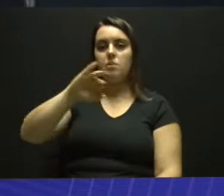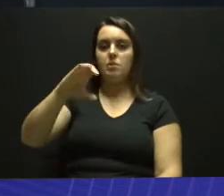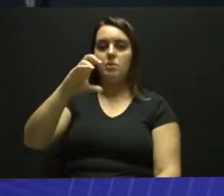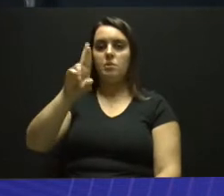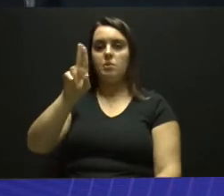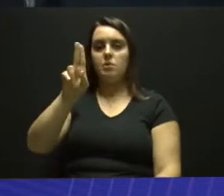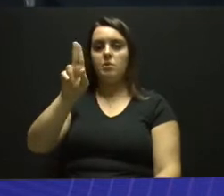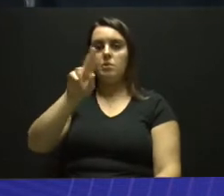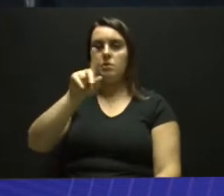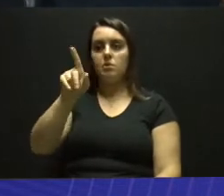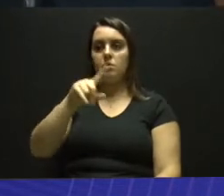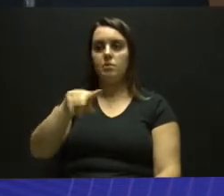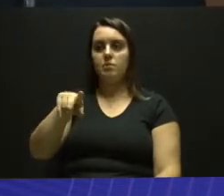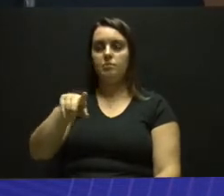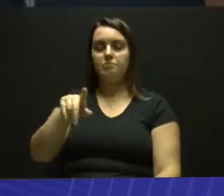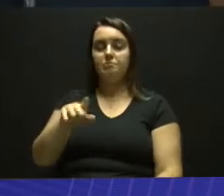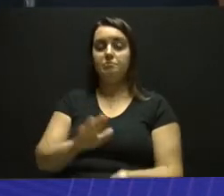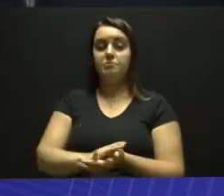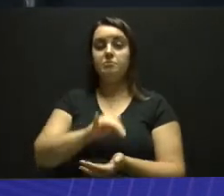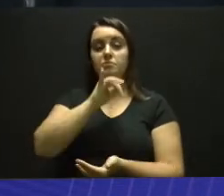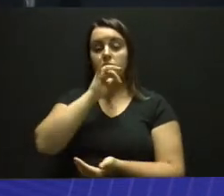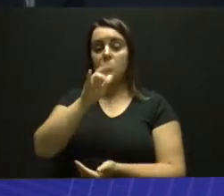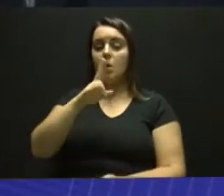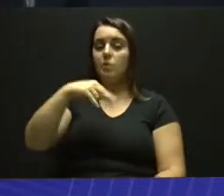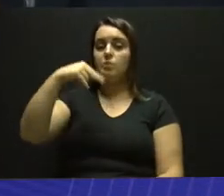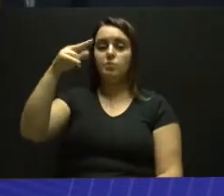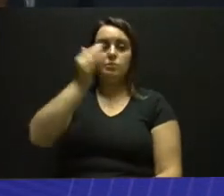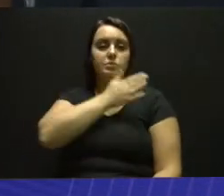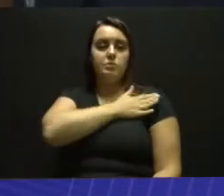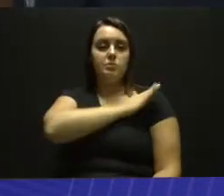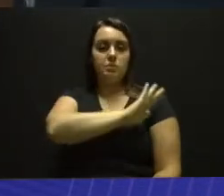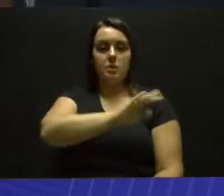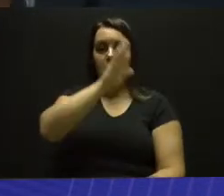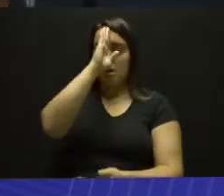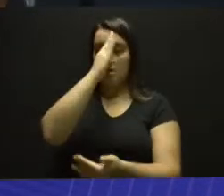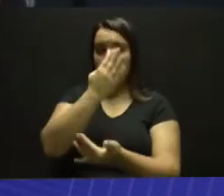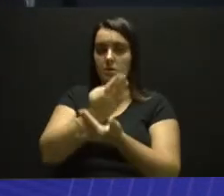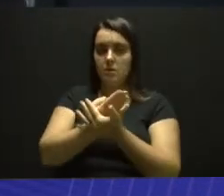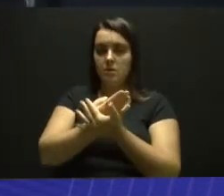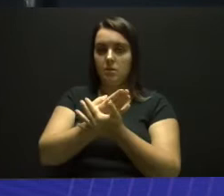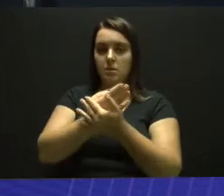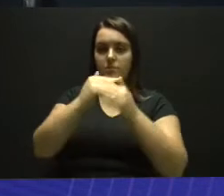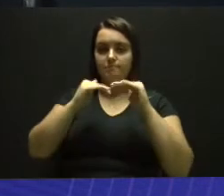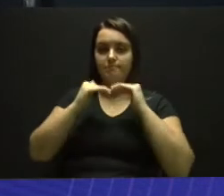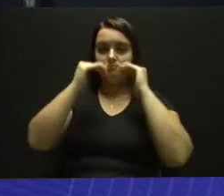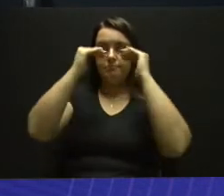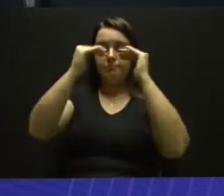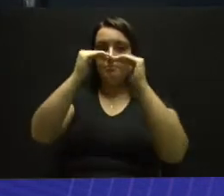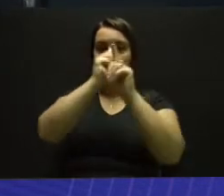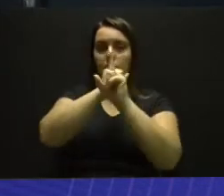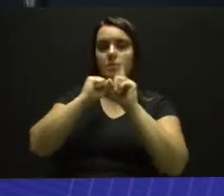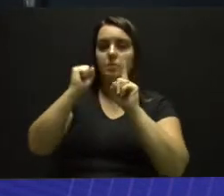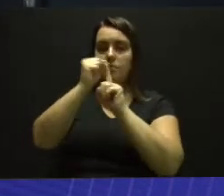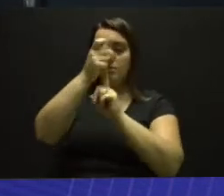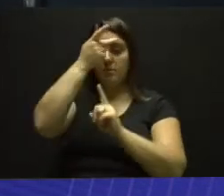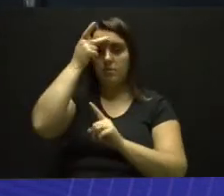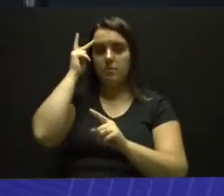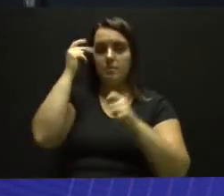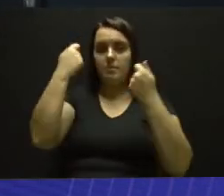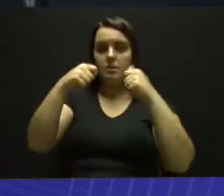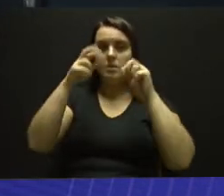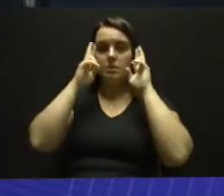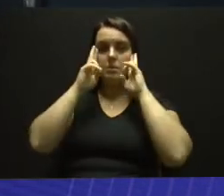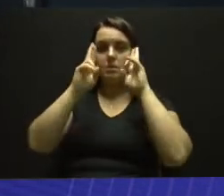sofreu racismo e acredita que para superar o preconceito racial na sociedade as pessoas precisam ter mais respeito